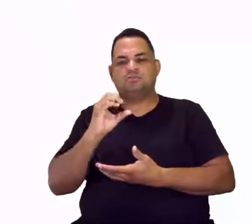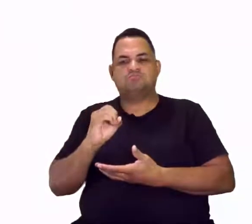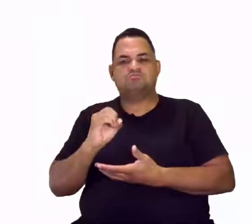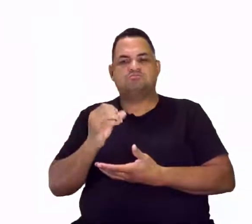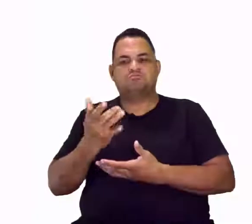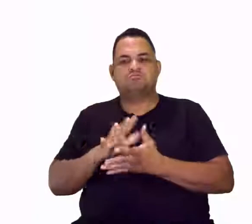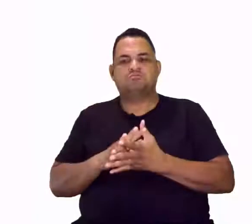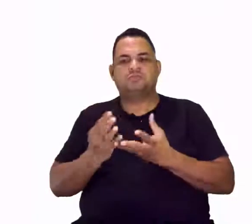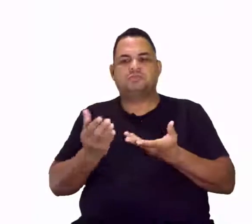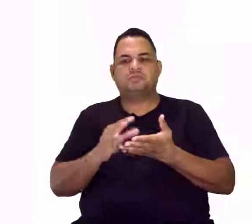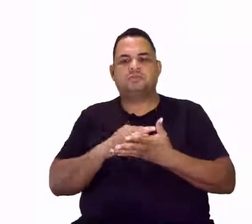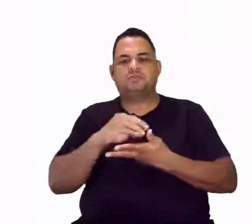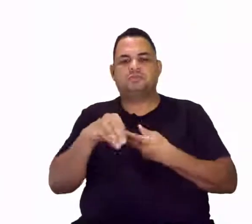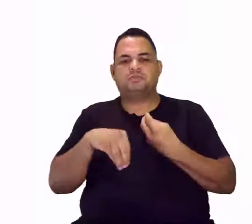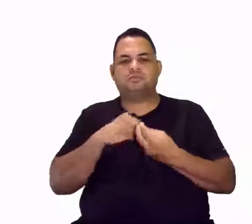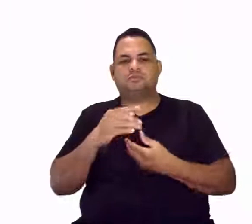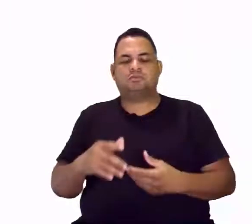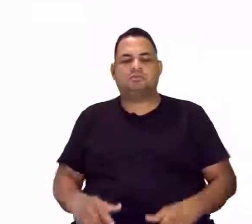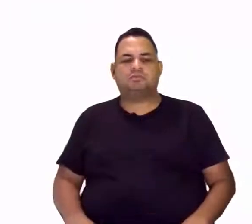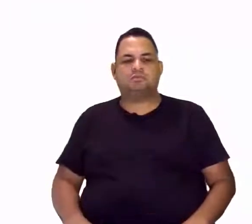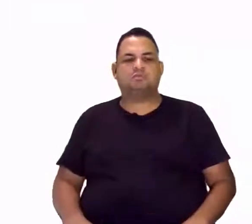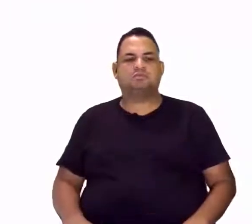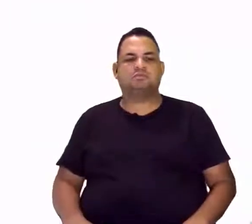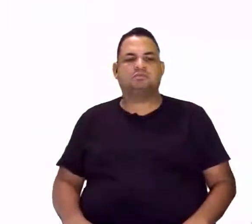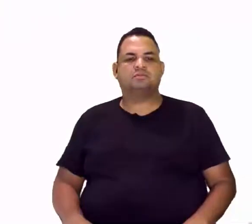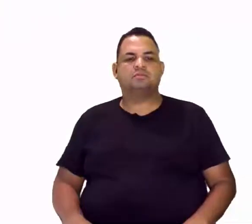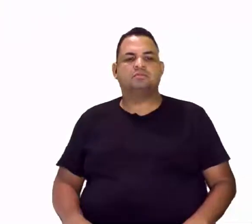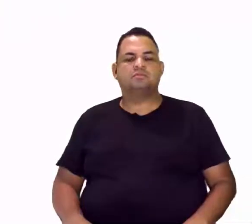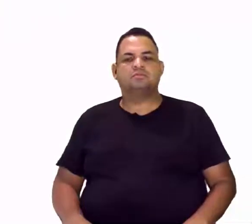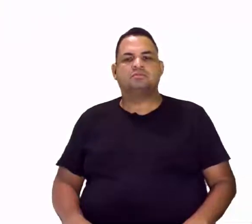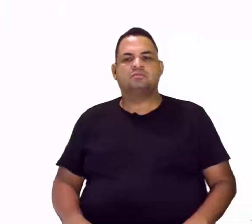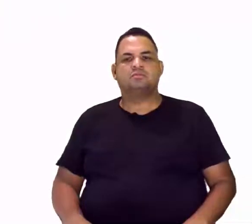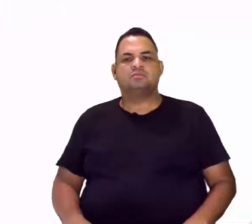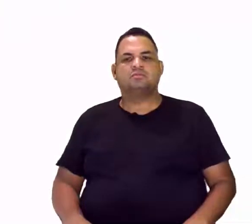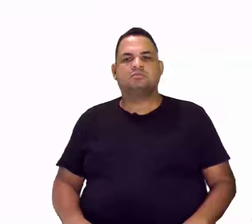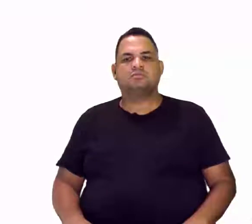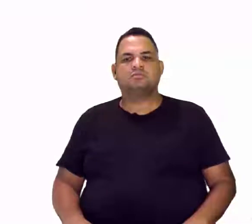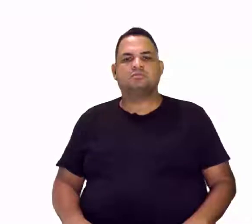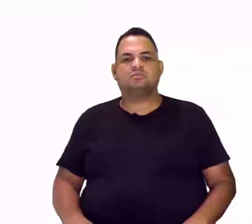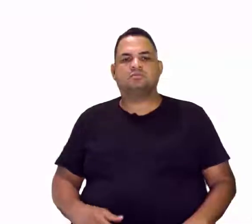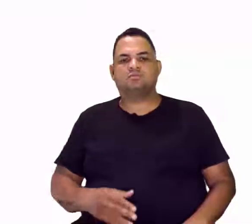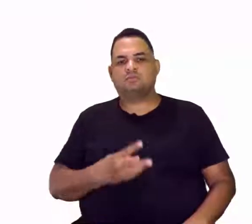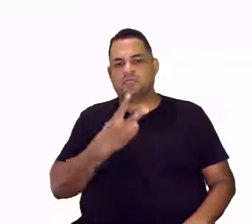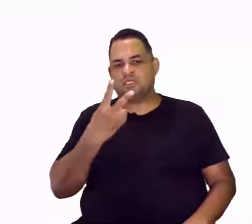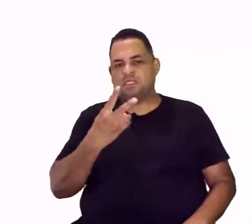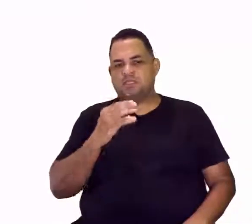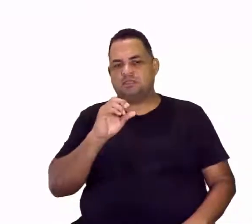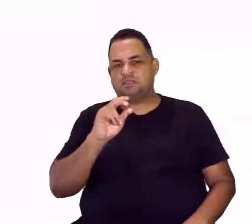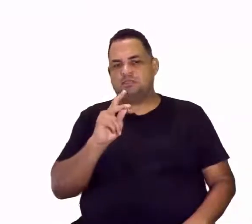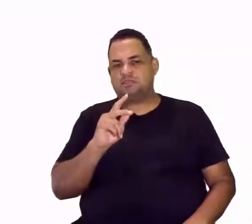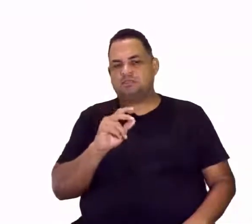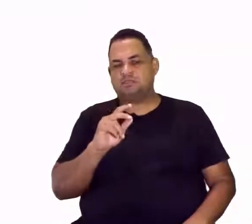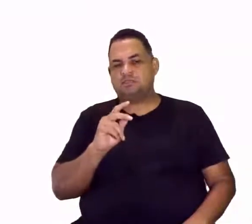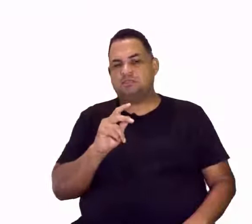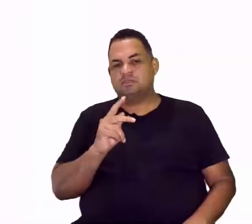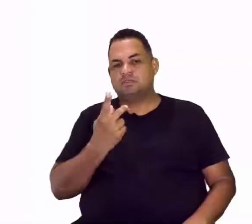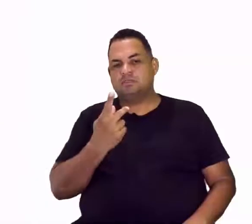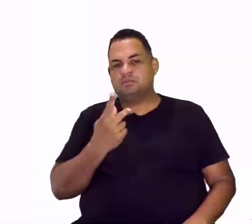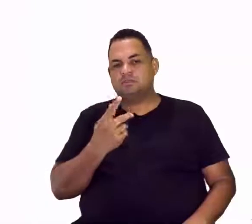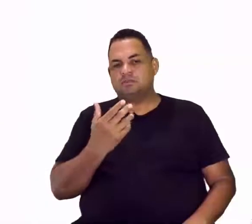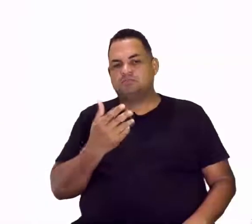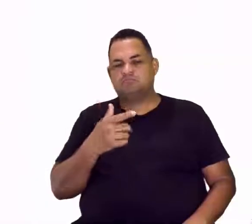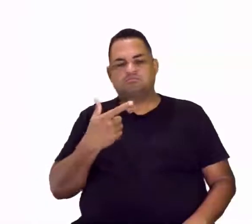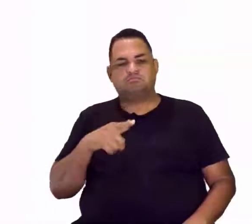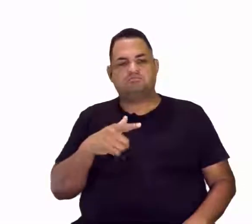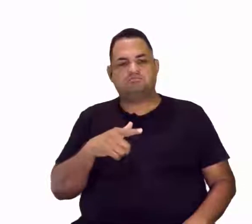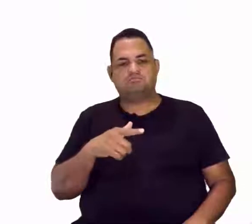nossa amostra. Como eu estou falando de um ácido que tem cianeto e nitrogênio, ele não vai ter enxofre e não